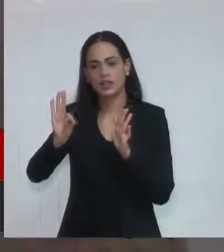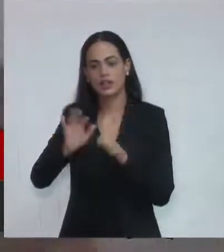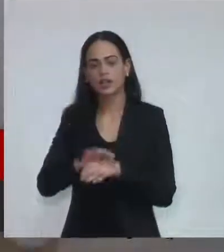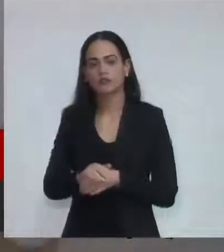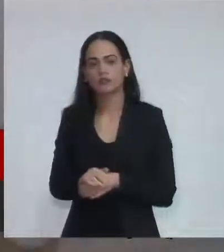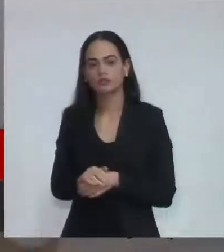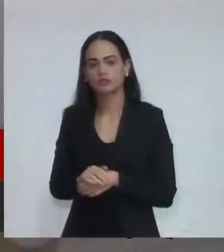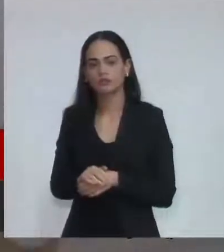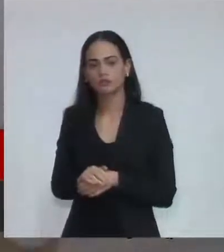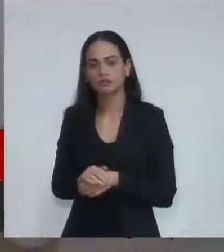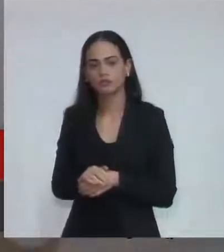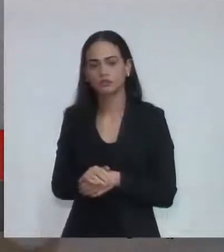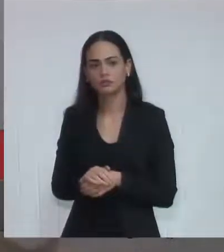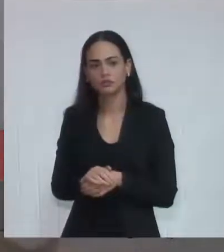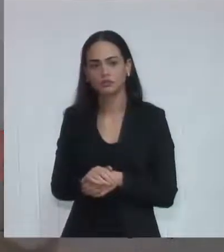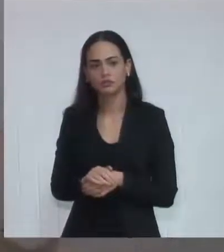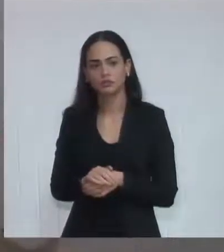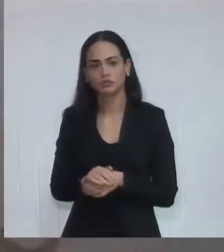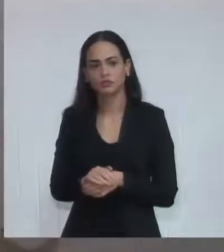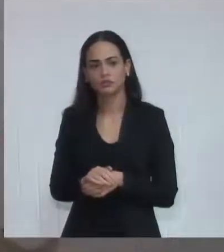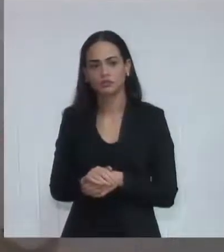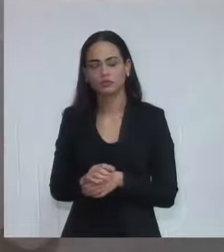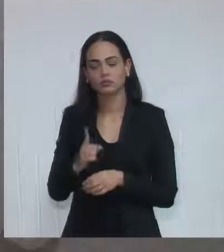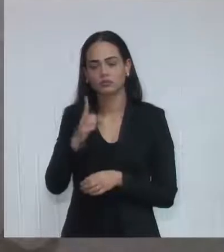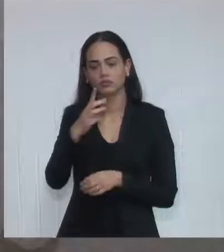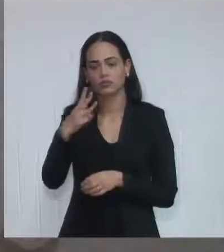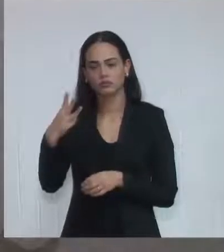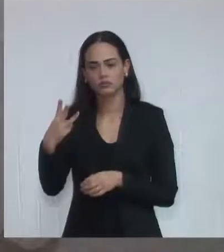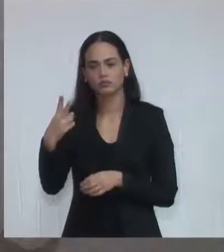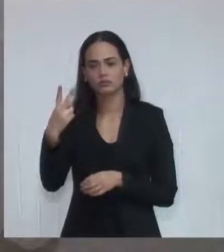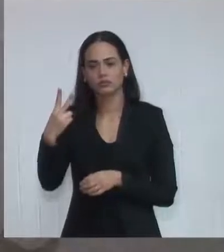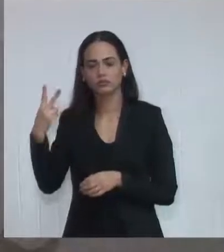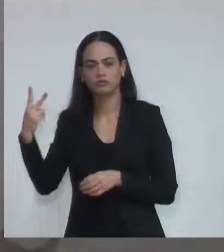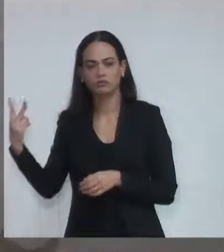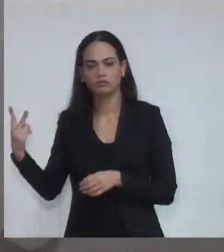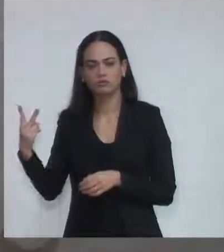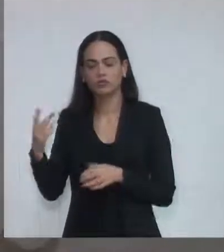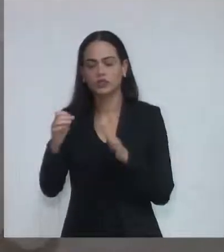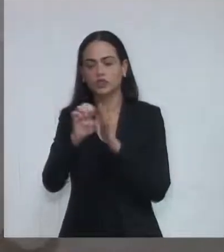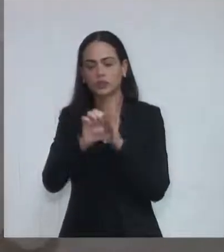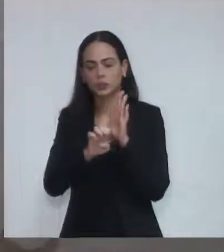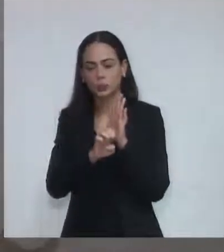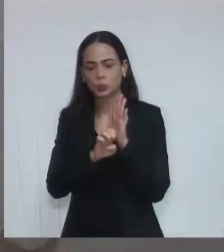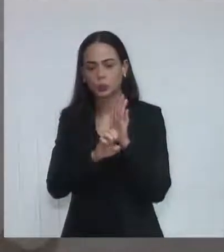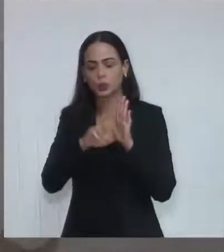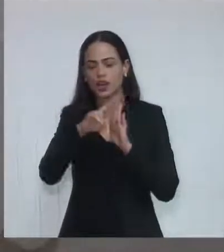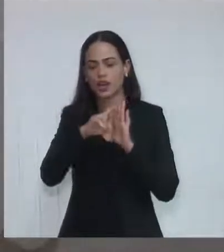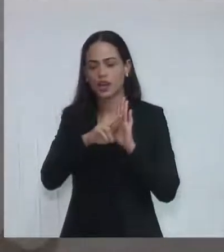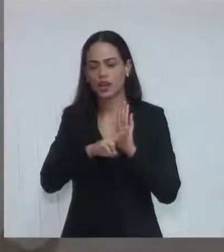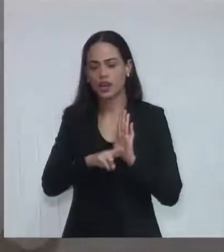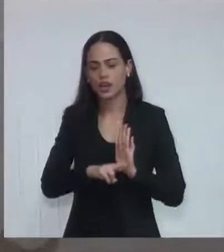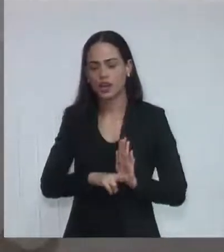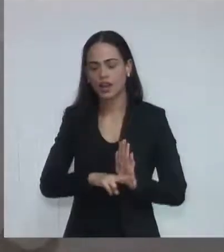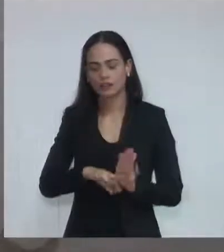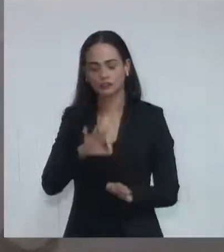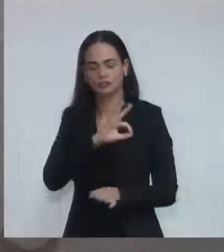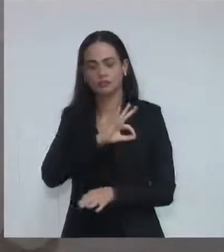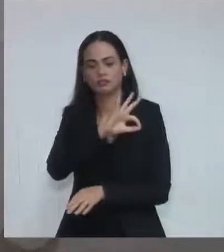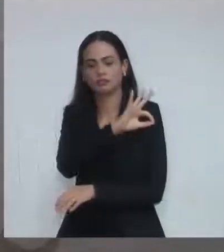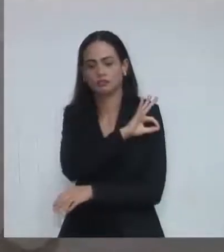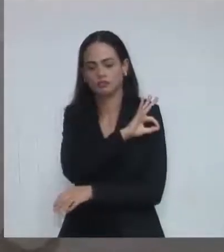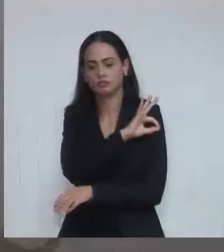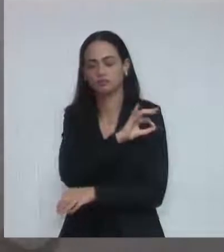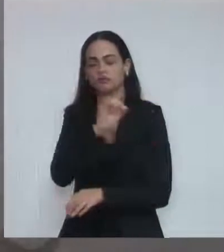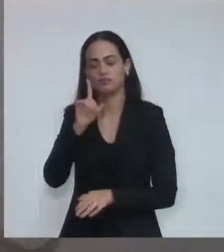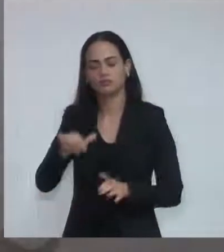de 13.022, é o Estatuto Geral das Guardas Municipais no Brasil. E é uma lei